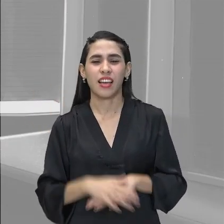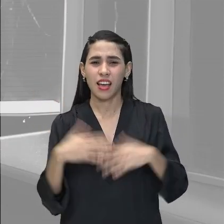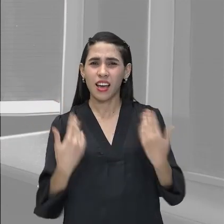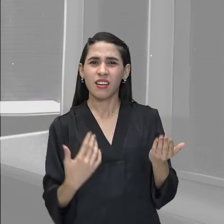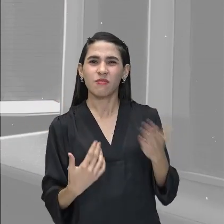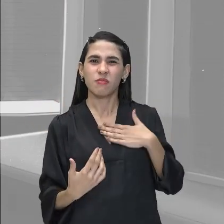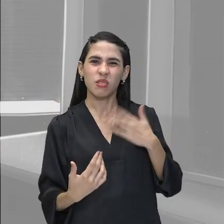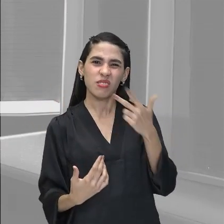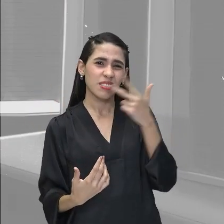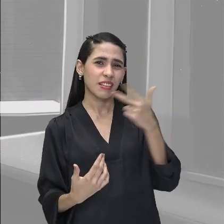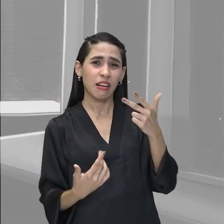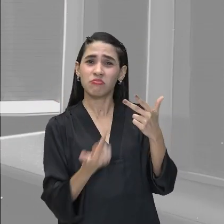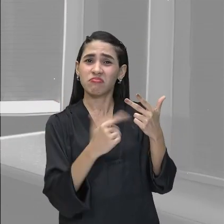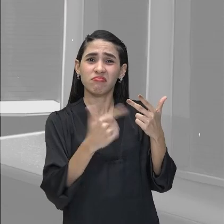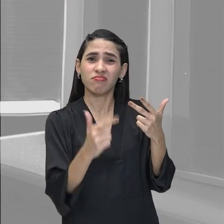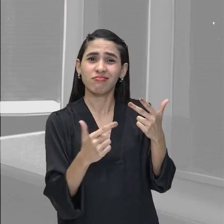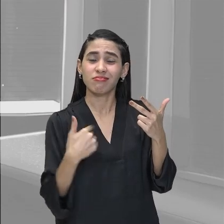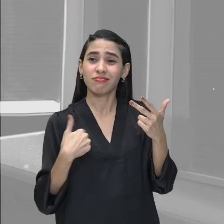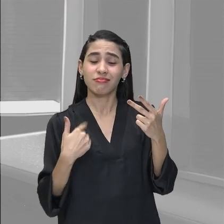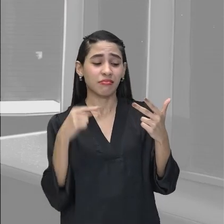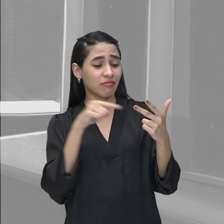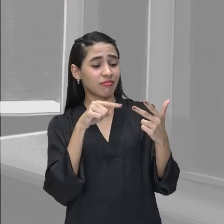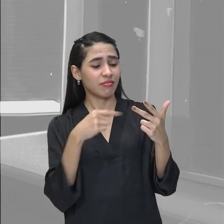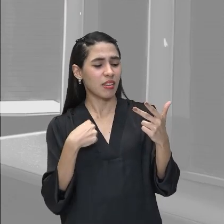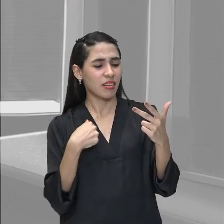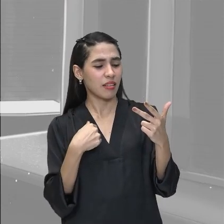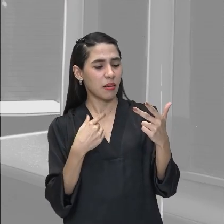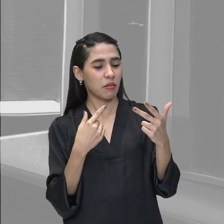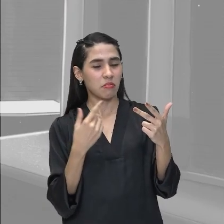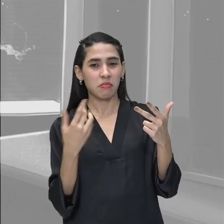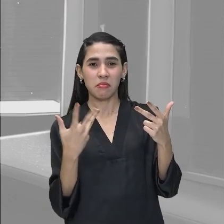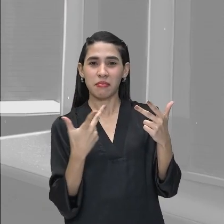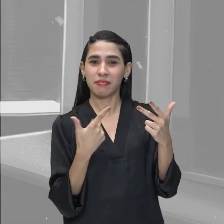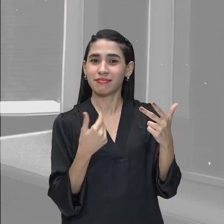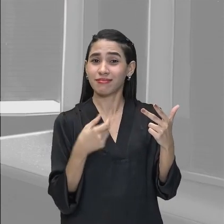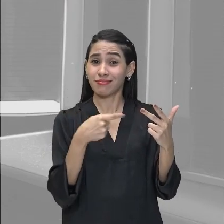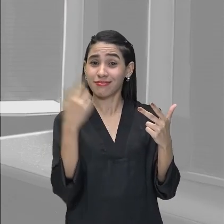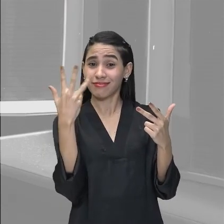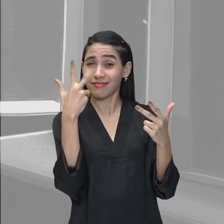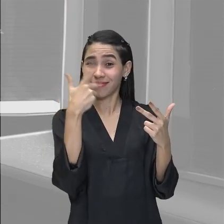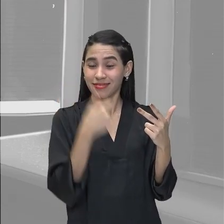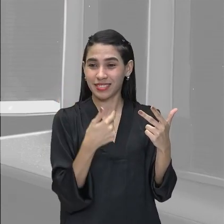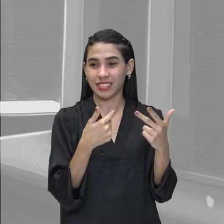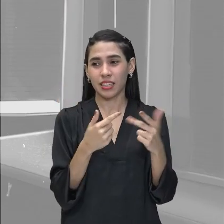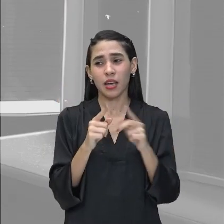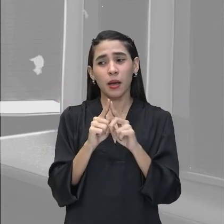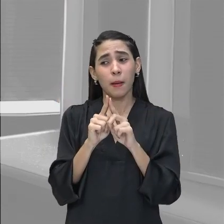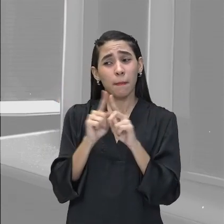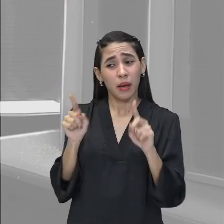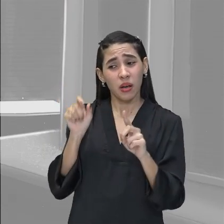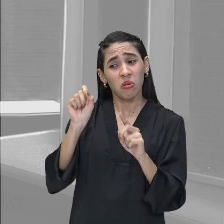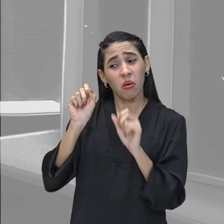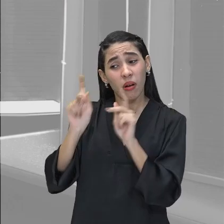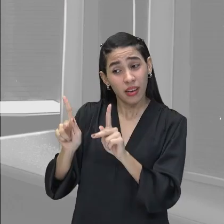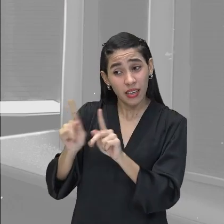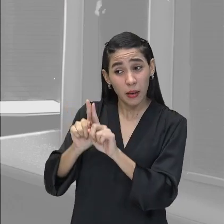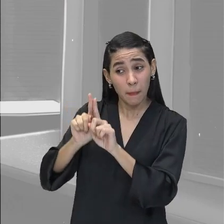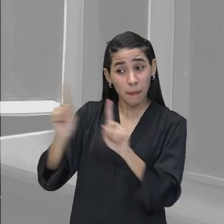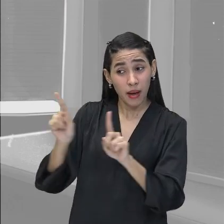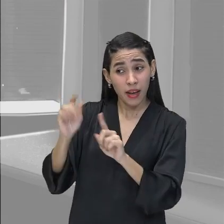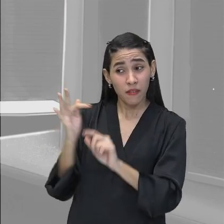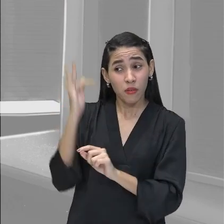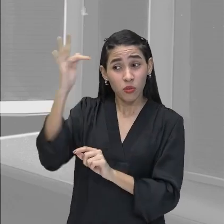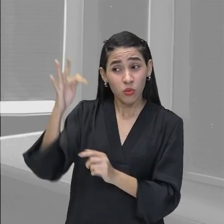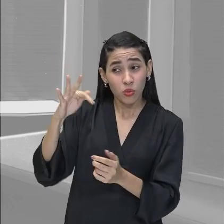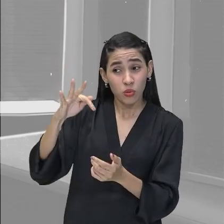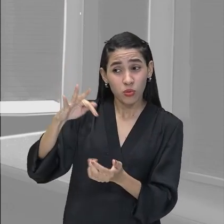não tem nada demais. Ele é tão elegante. Pode até parecer, mas em um futuro próximo, a